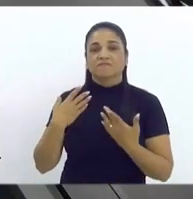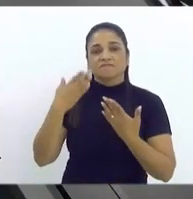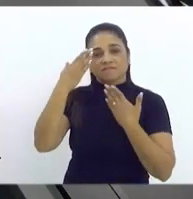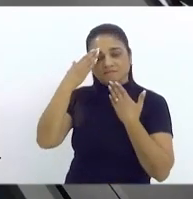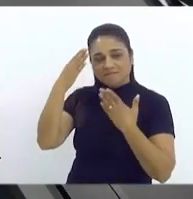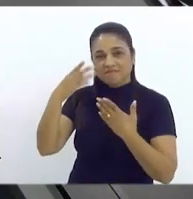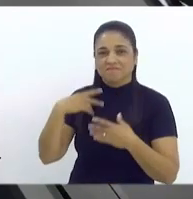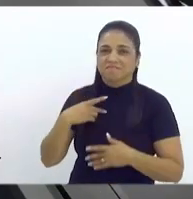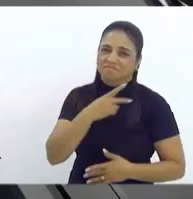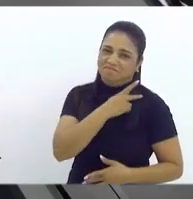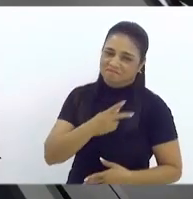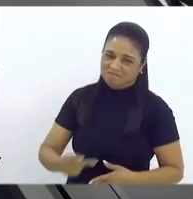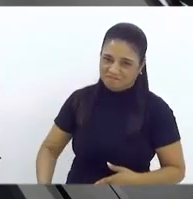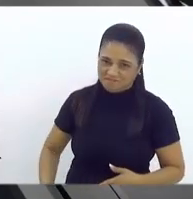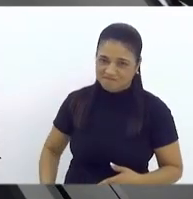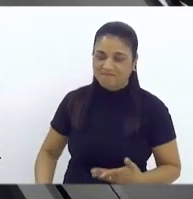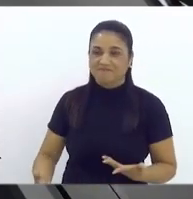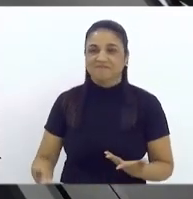condução,